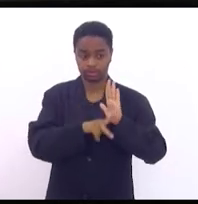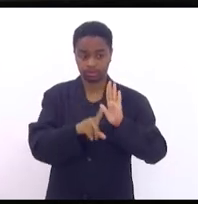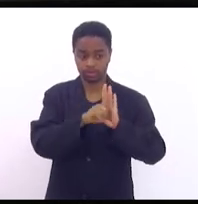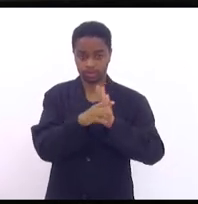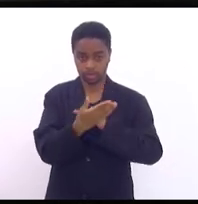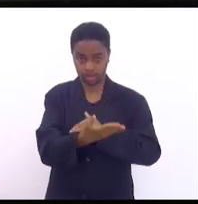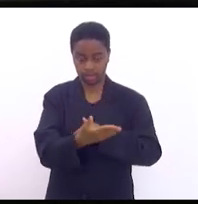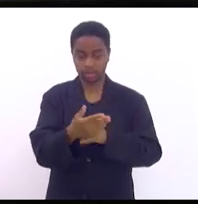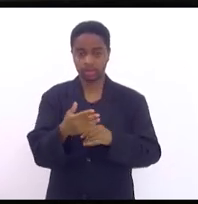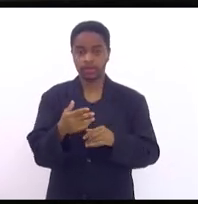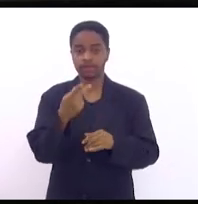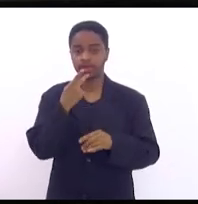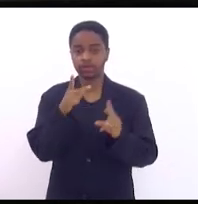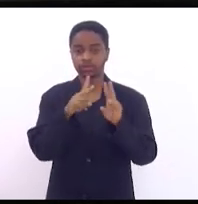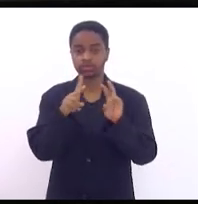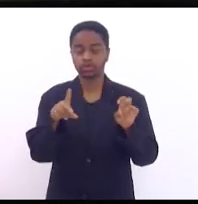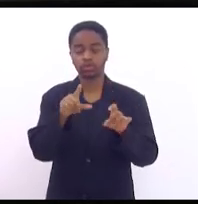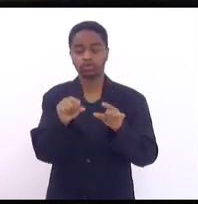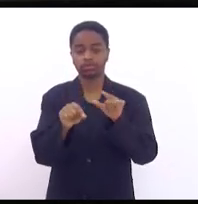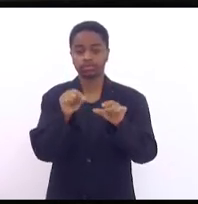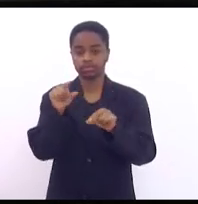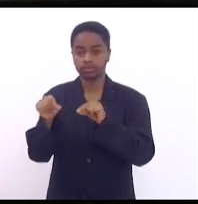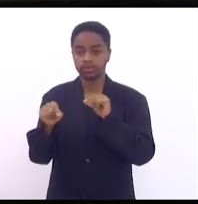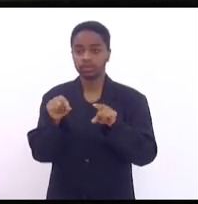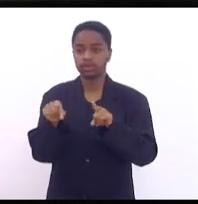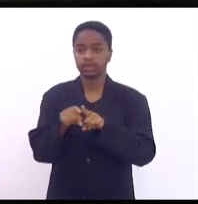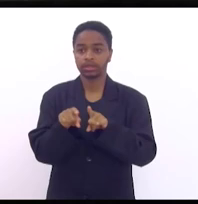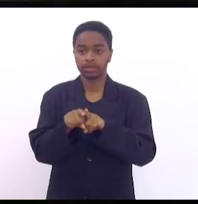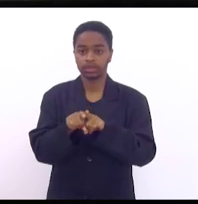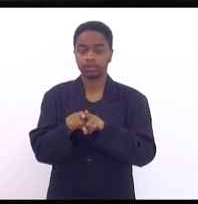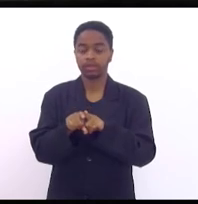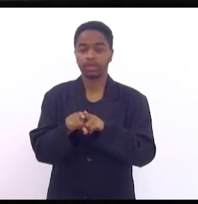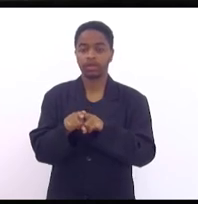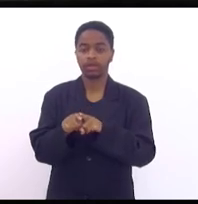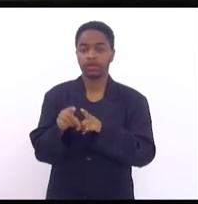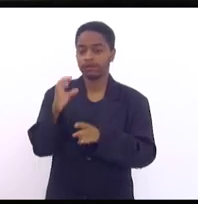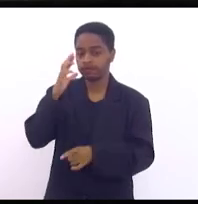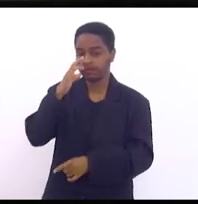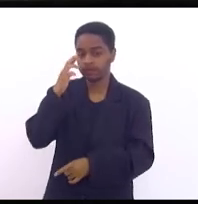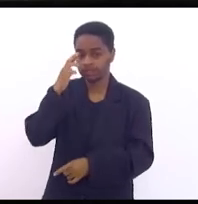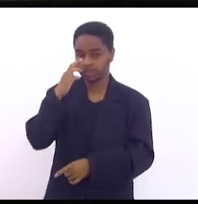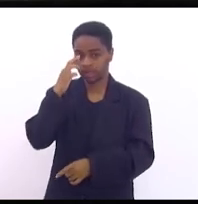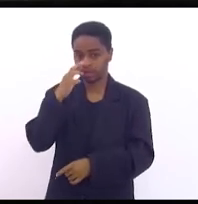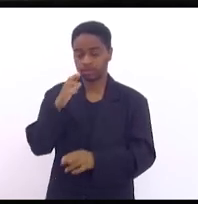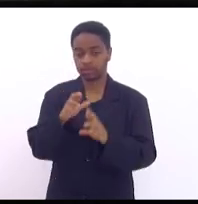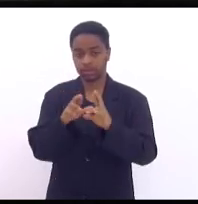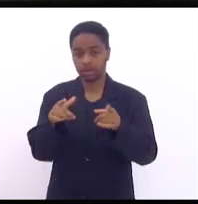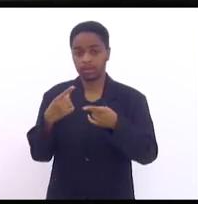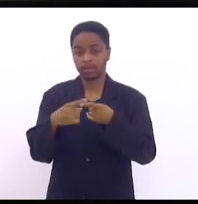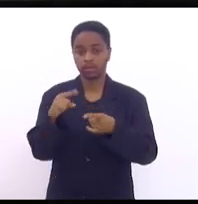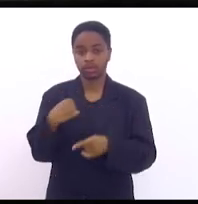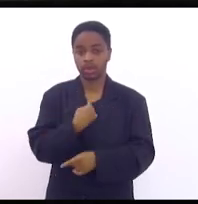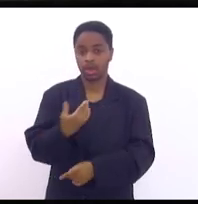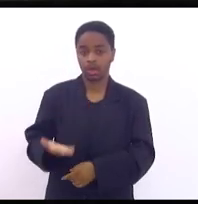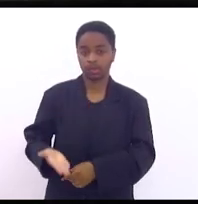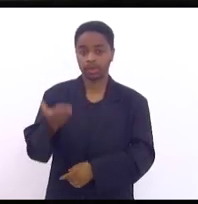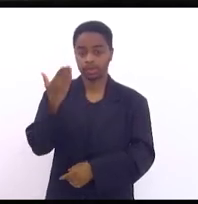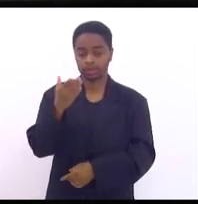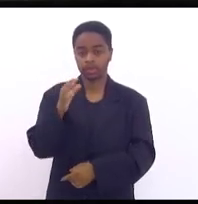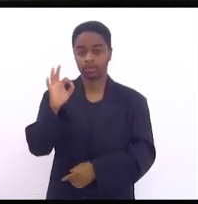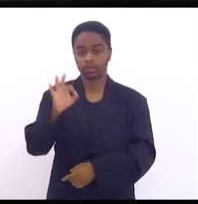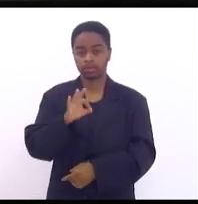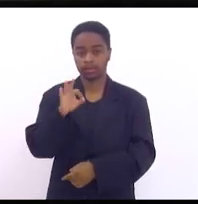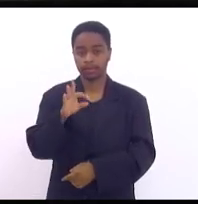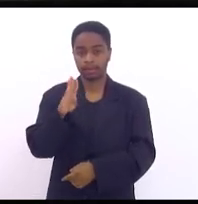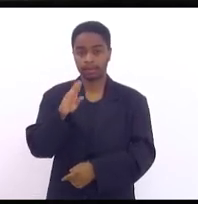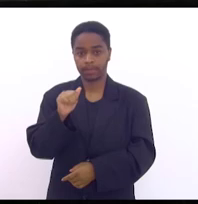diz respeito à seletividade e extrafiscalidade. Nós estamos aumentando a alíquota base, enquanto